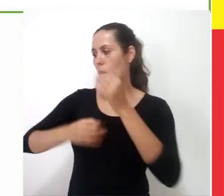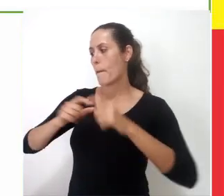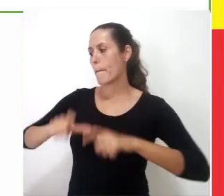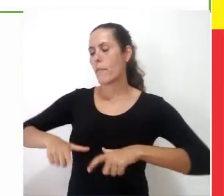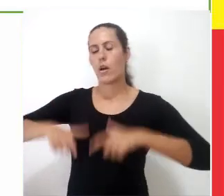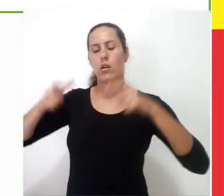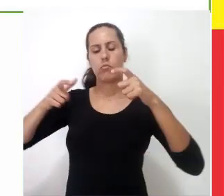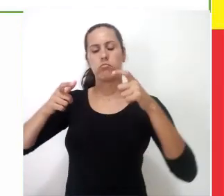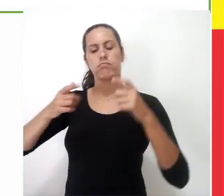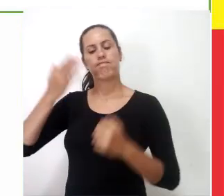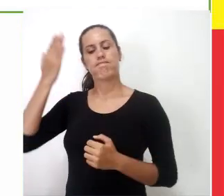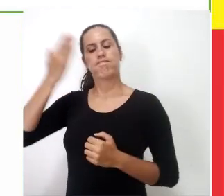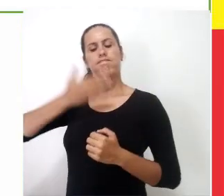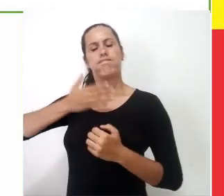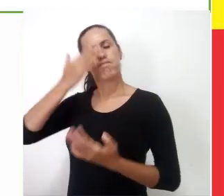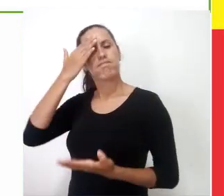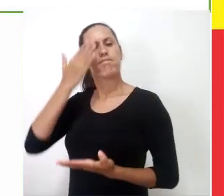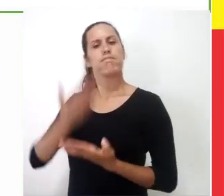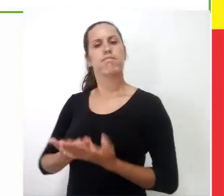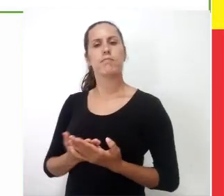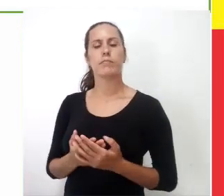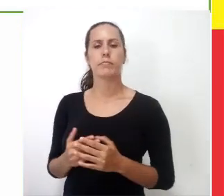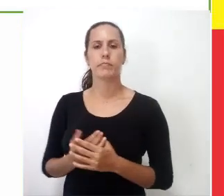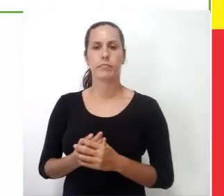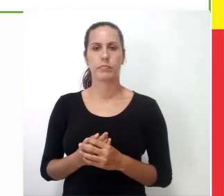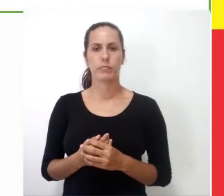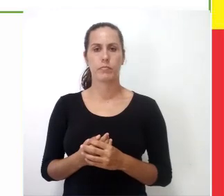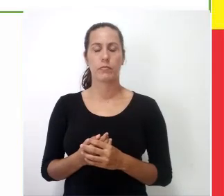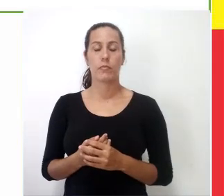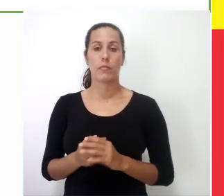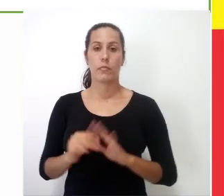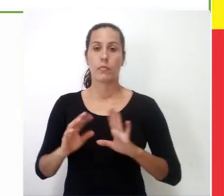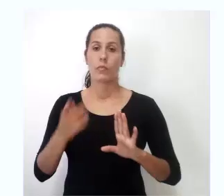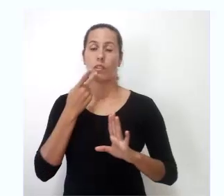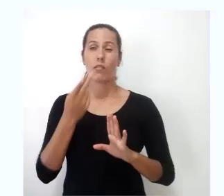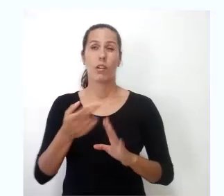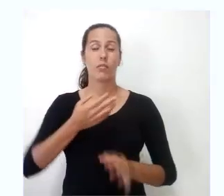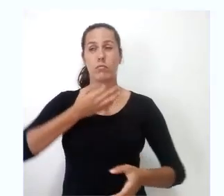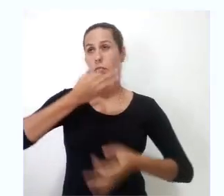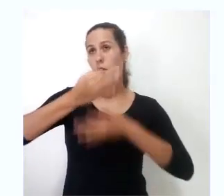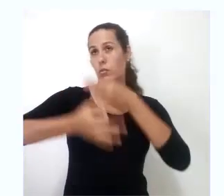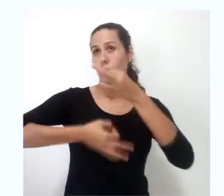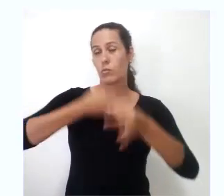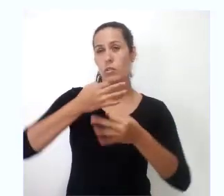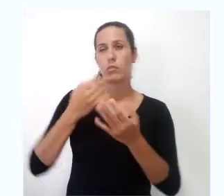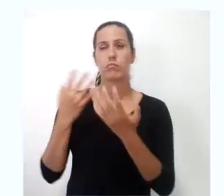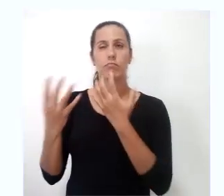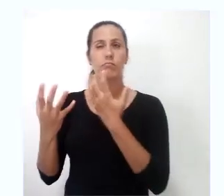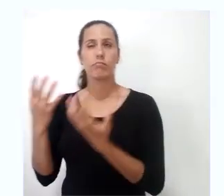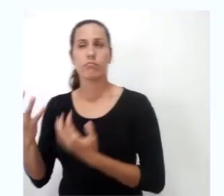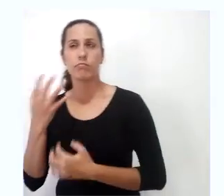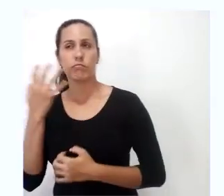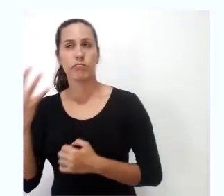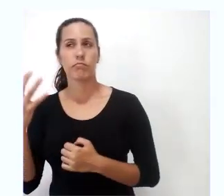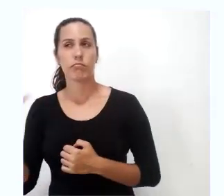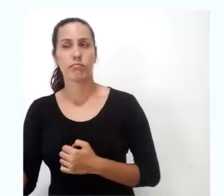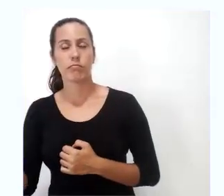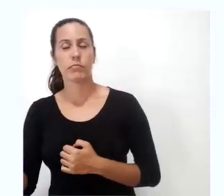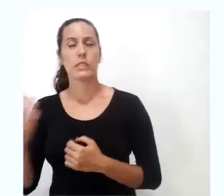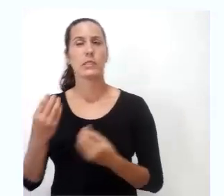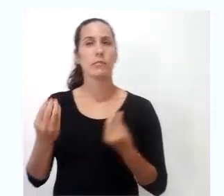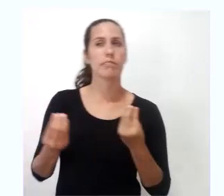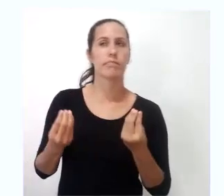texto argumentativo um maior teor de credibilidade. Vejam só, quando eu falo assim, argumentar,